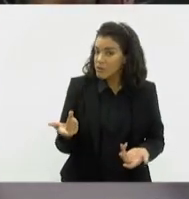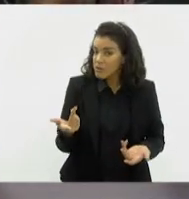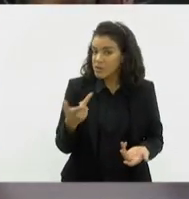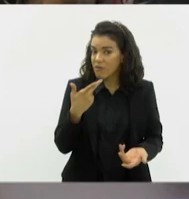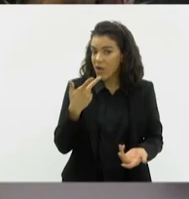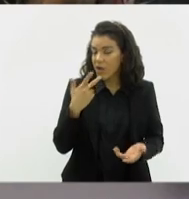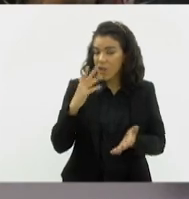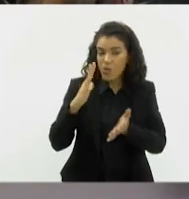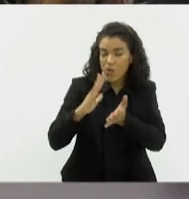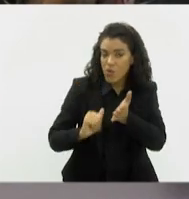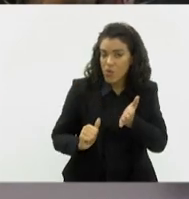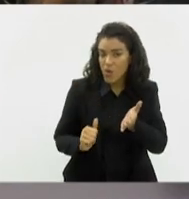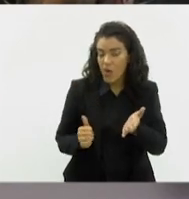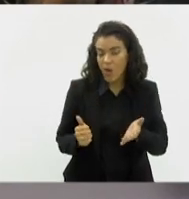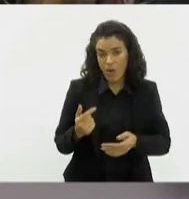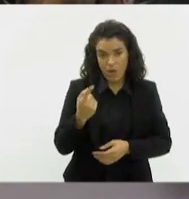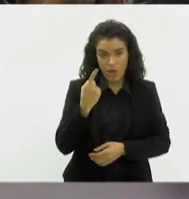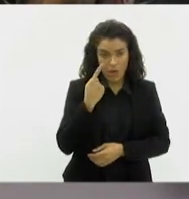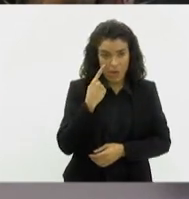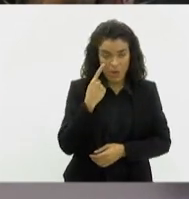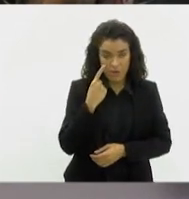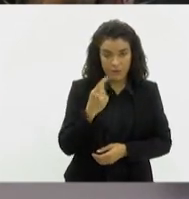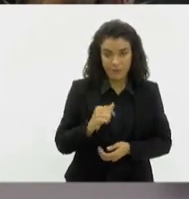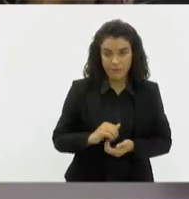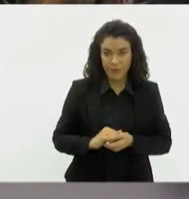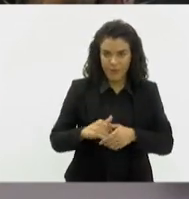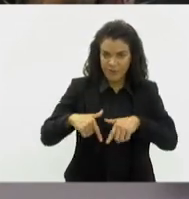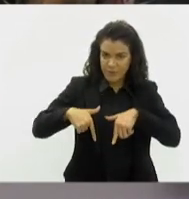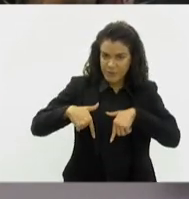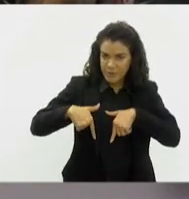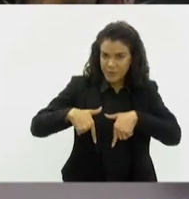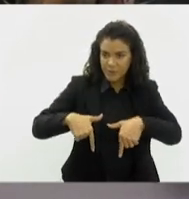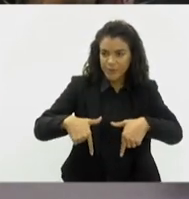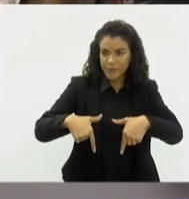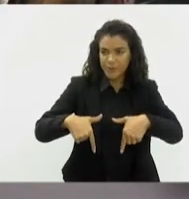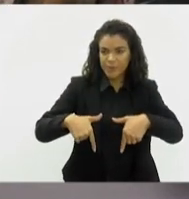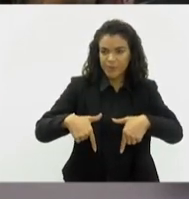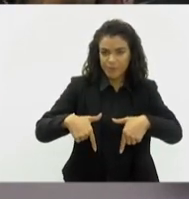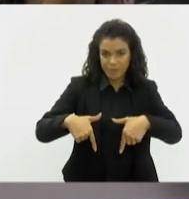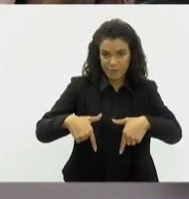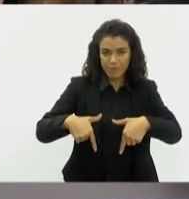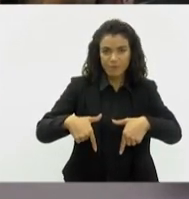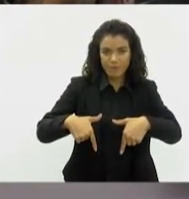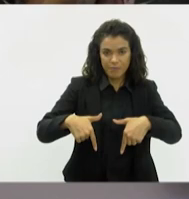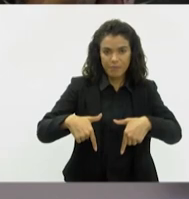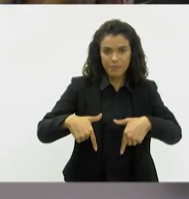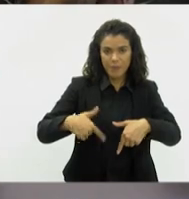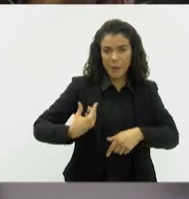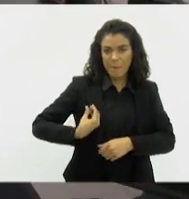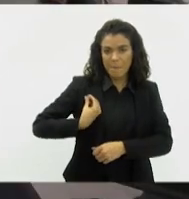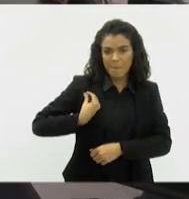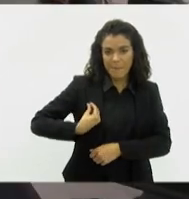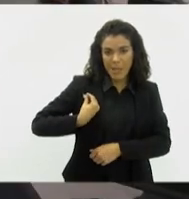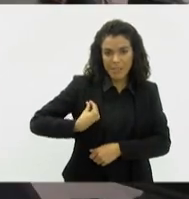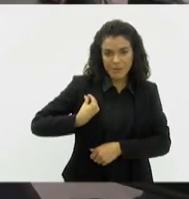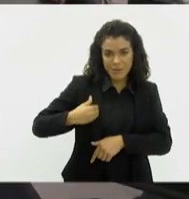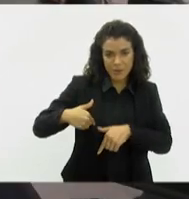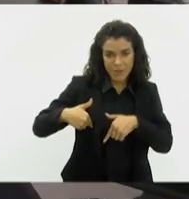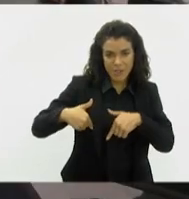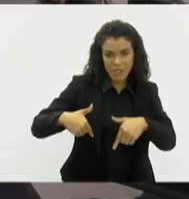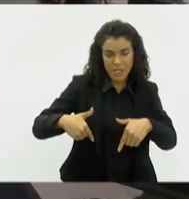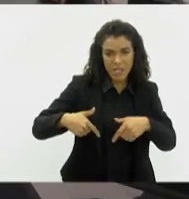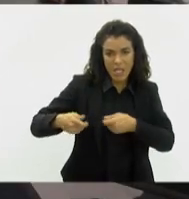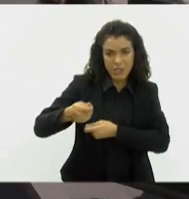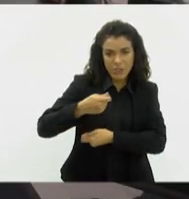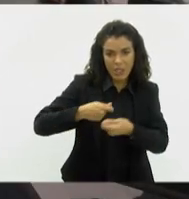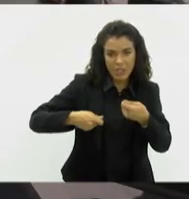sendo omisso. Não. Porque, olha só, você é atuante de... Você, inclusive, é membro... Participação ativa nos espaços de articulação